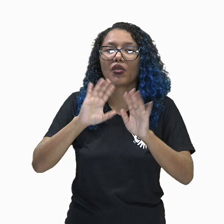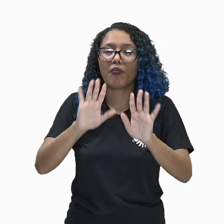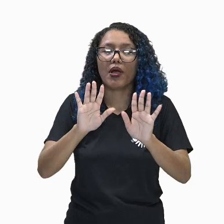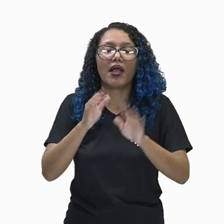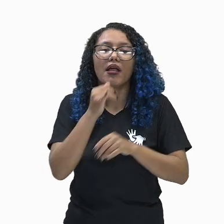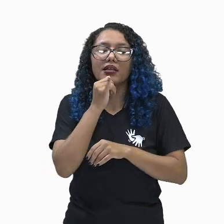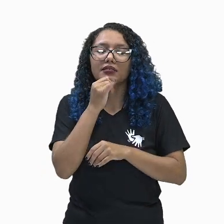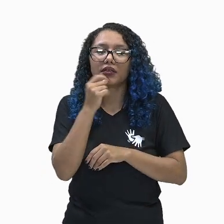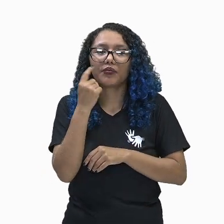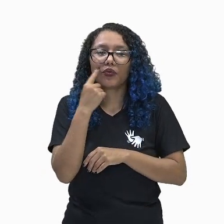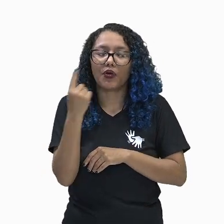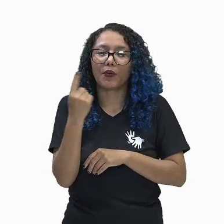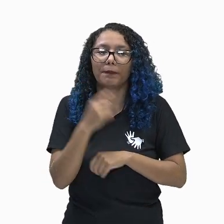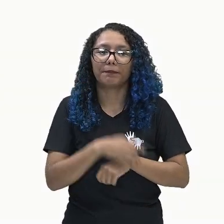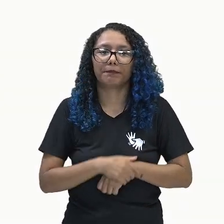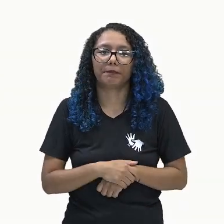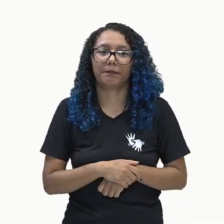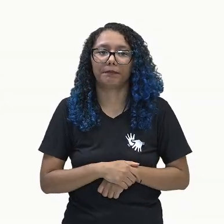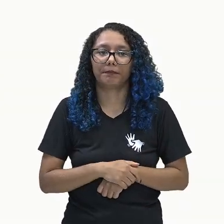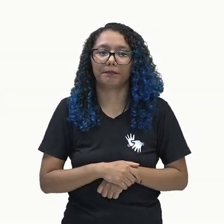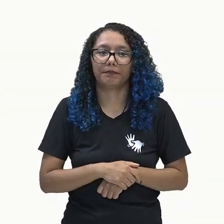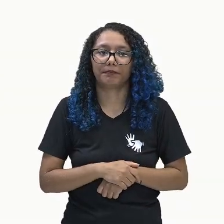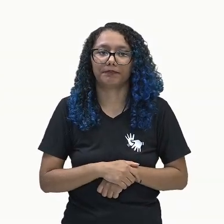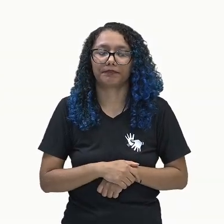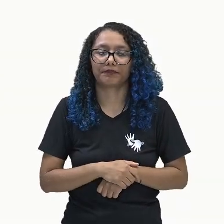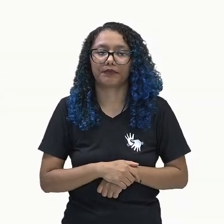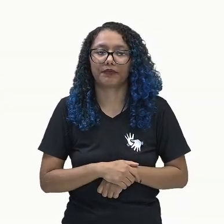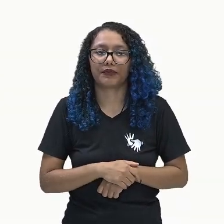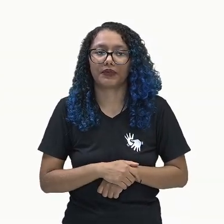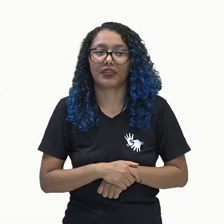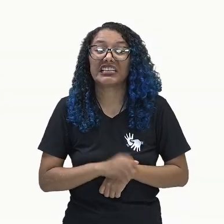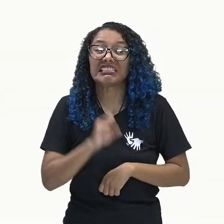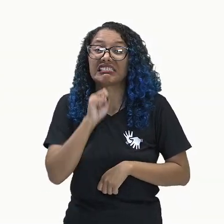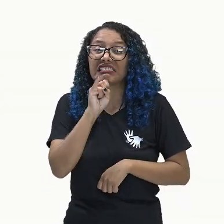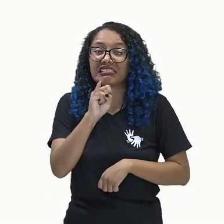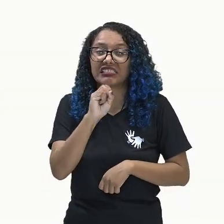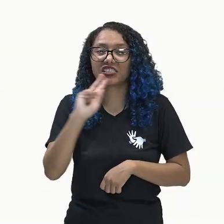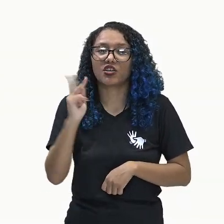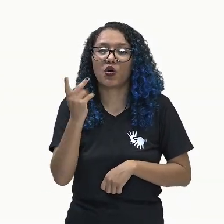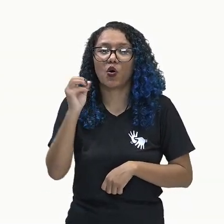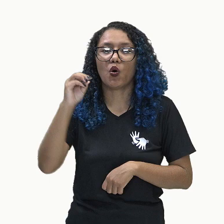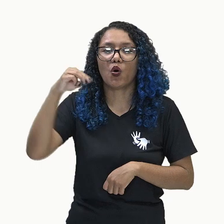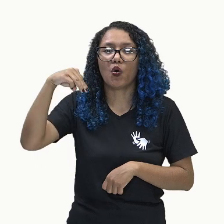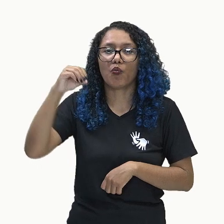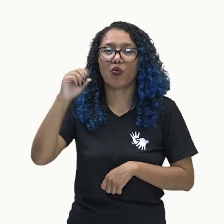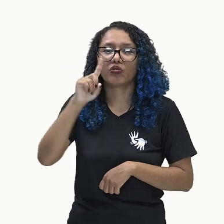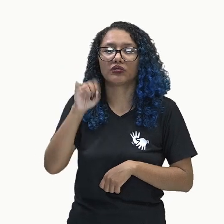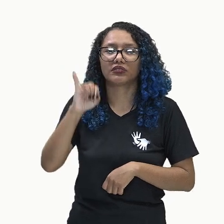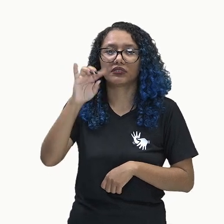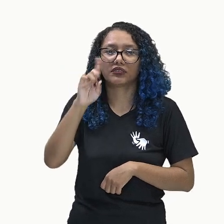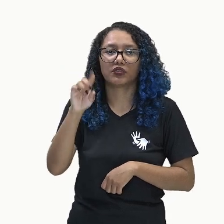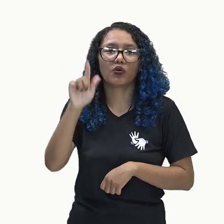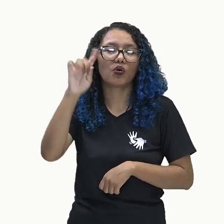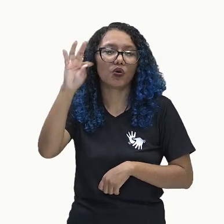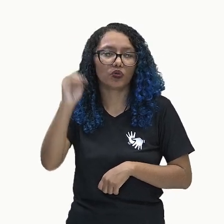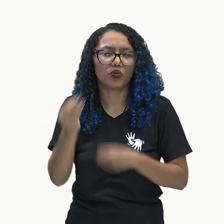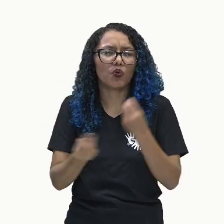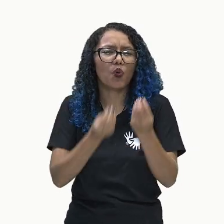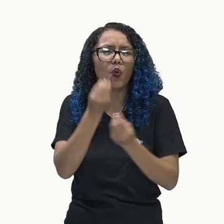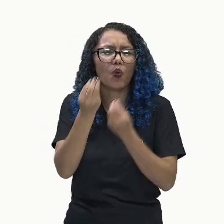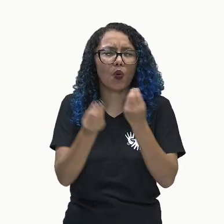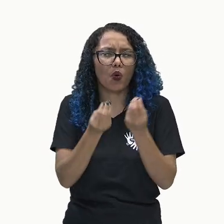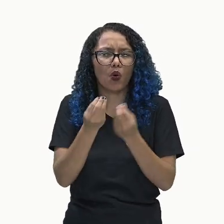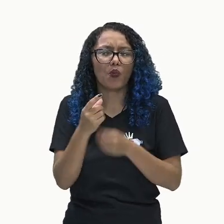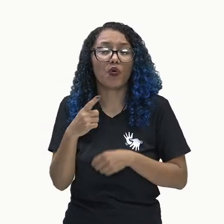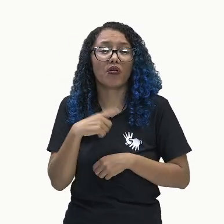vocês, podem observar aí, quando o indivíduo ele for homozigoto, ele vai se apresentar de 2 formas. Ele vai se apresentar